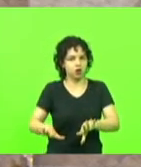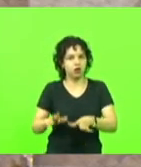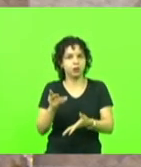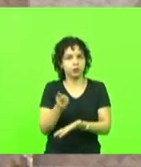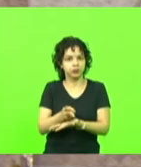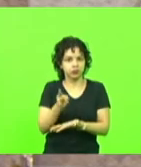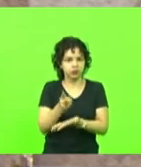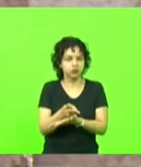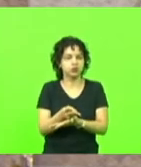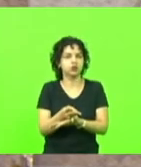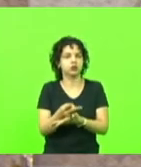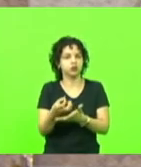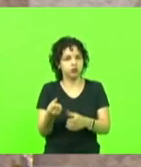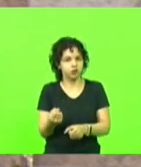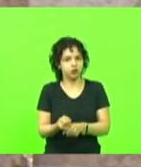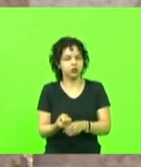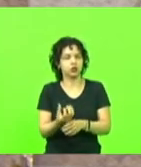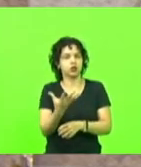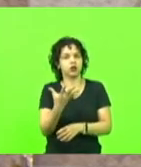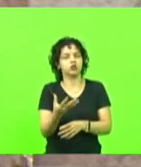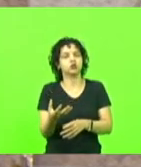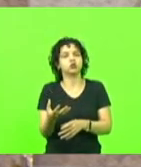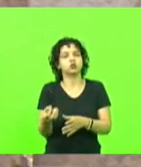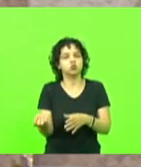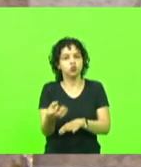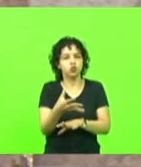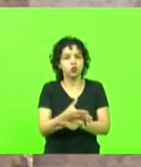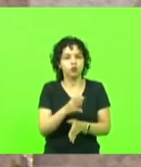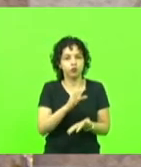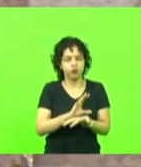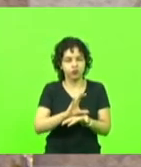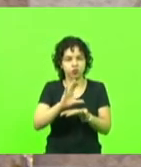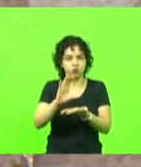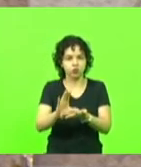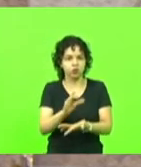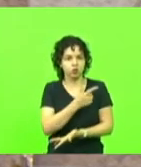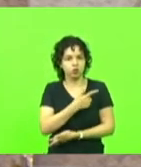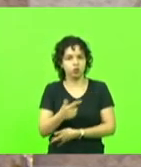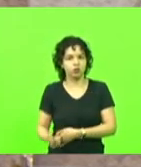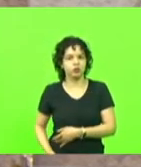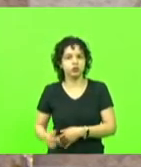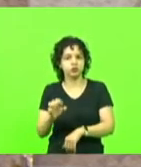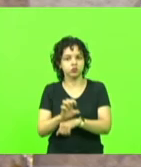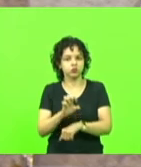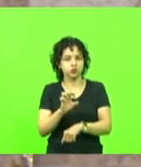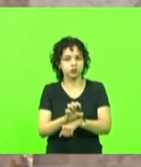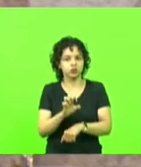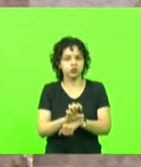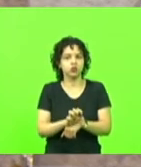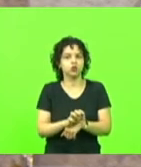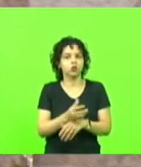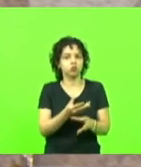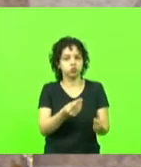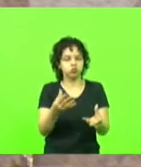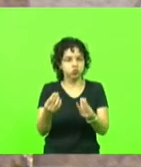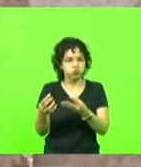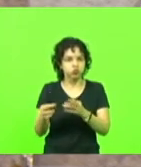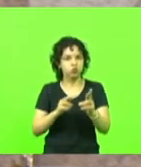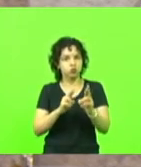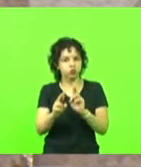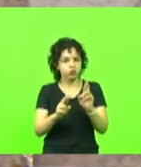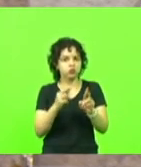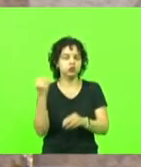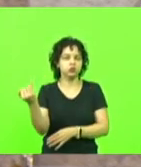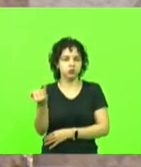os níveis de investimento do governo do Estado para resolver também várias rodovias